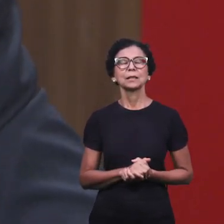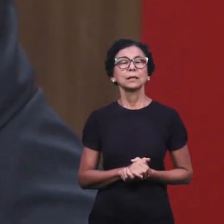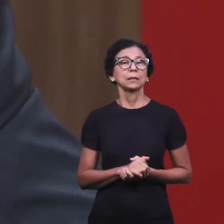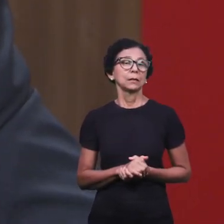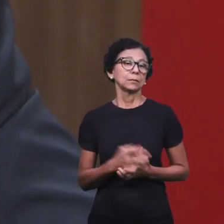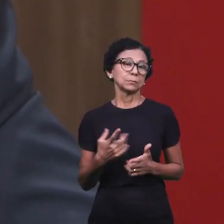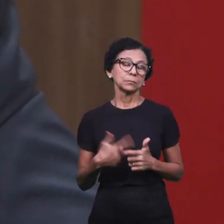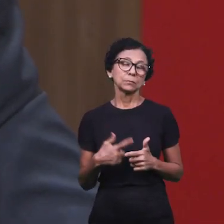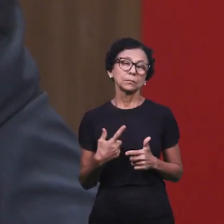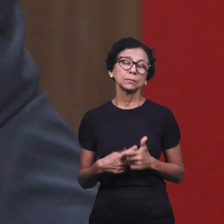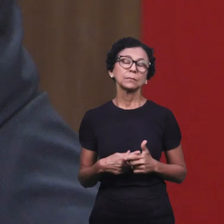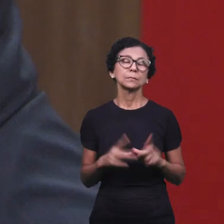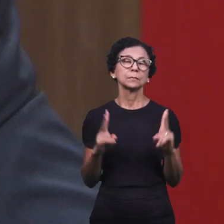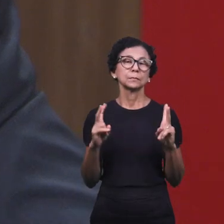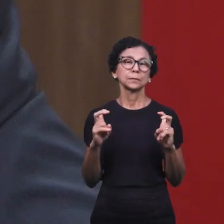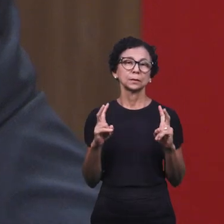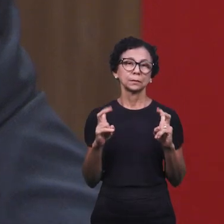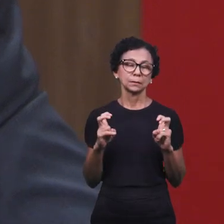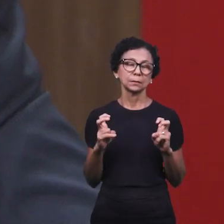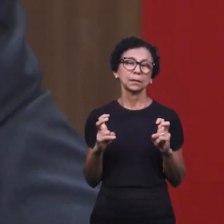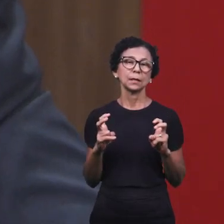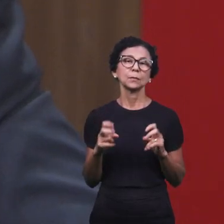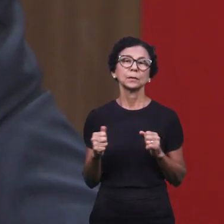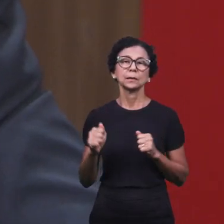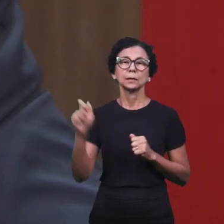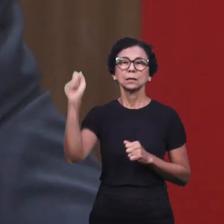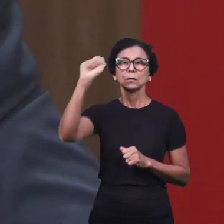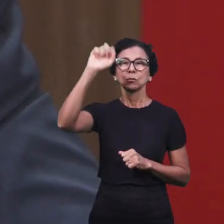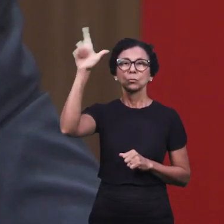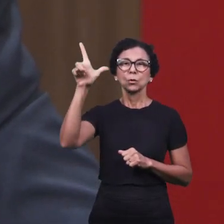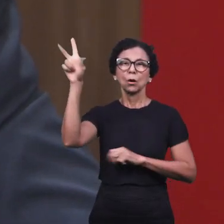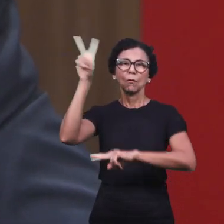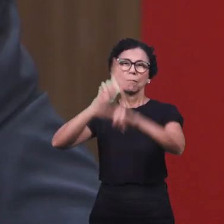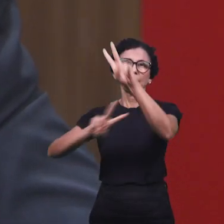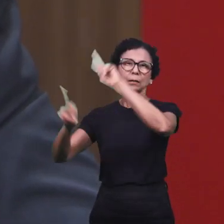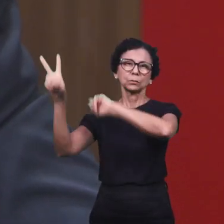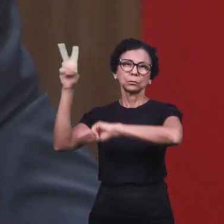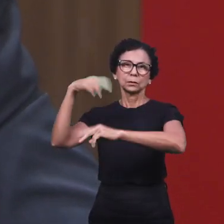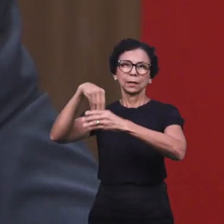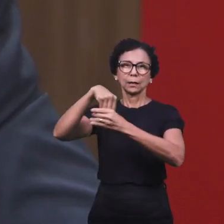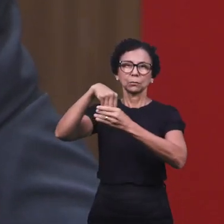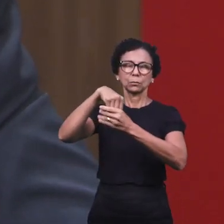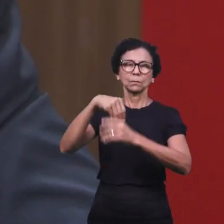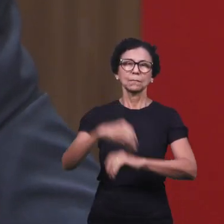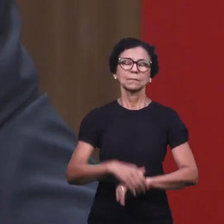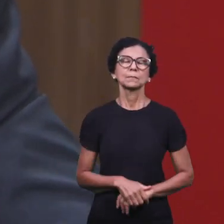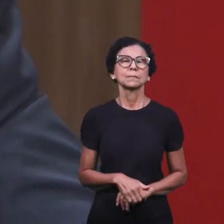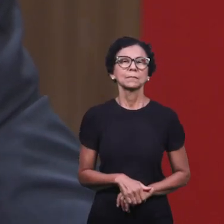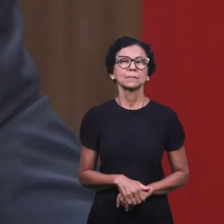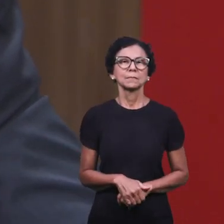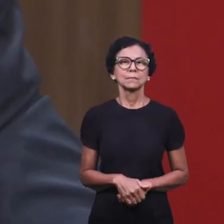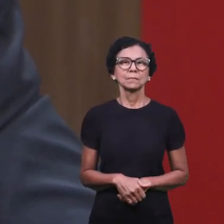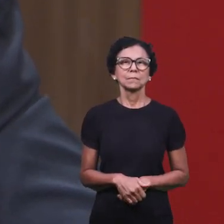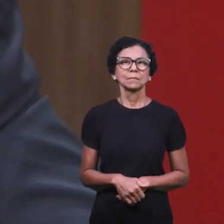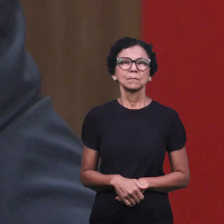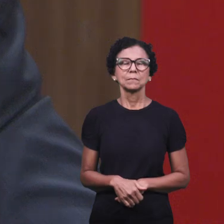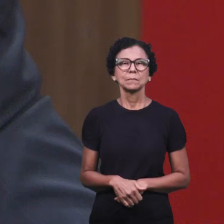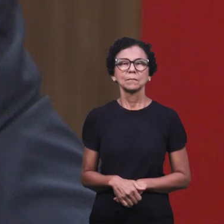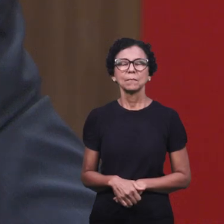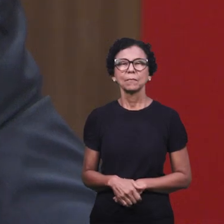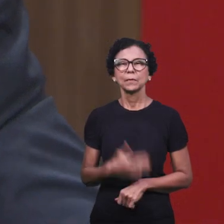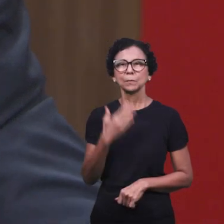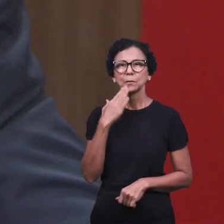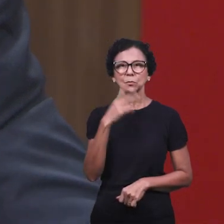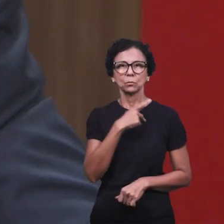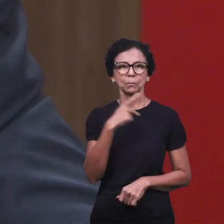respeito desse tema, que são os ventos solares, mas gostaria que o pastor pudesse trazer uma palavra a respeito